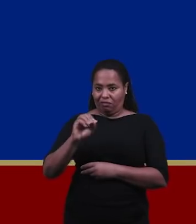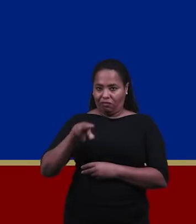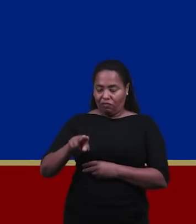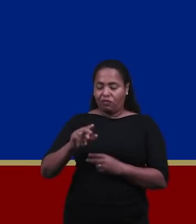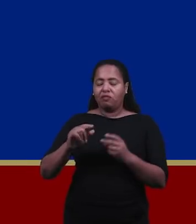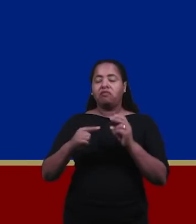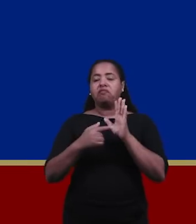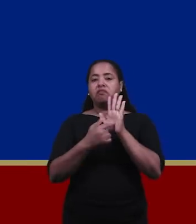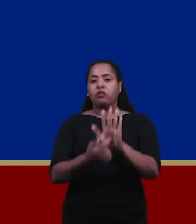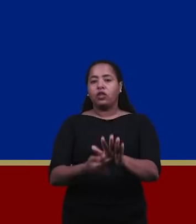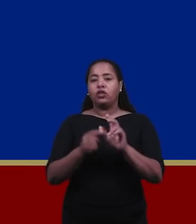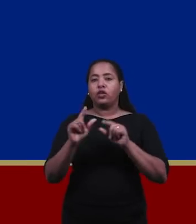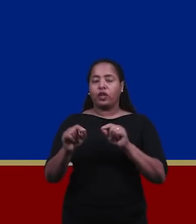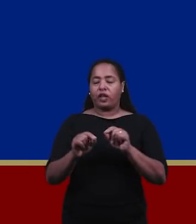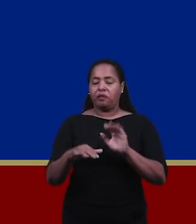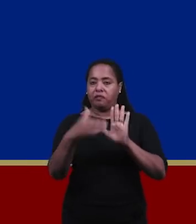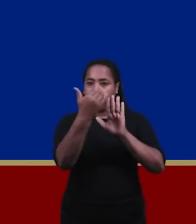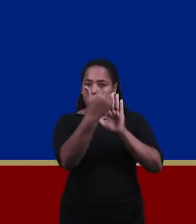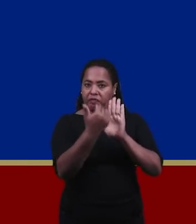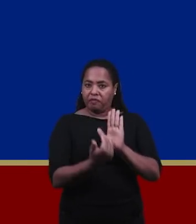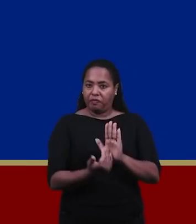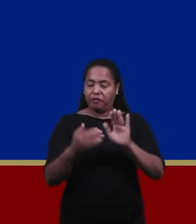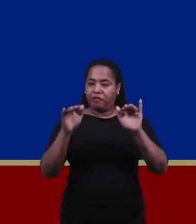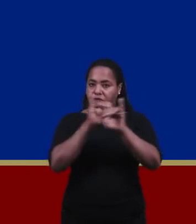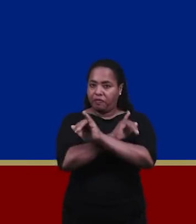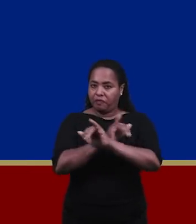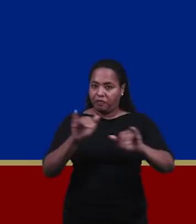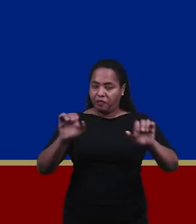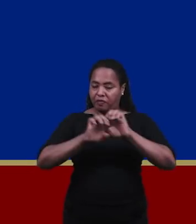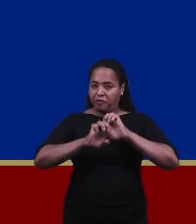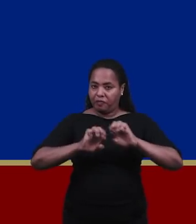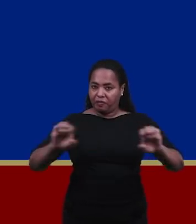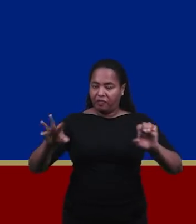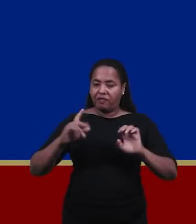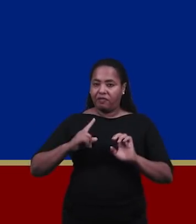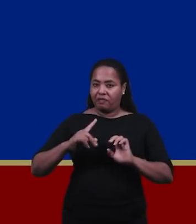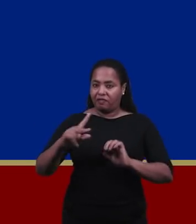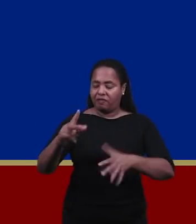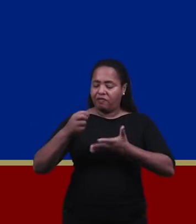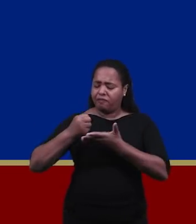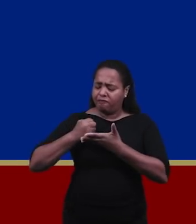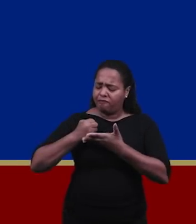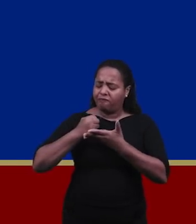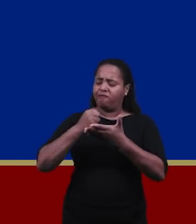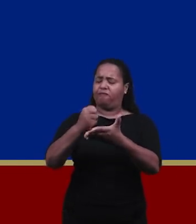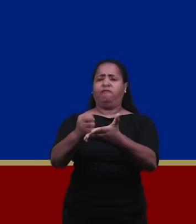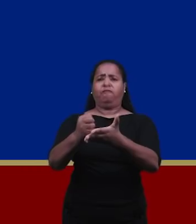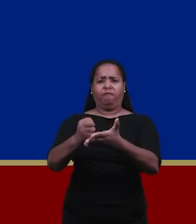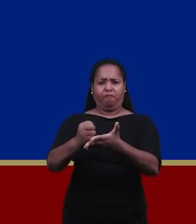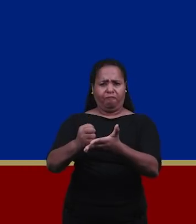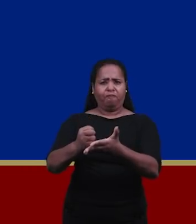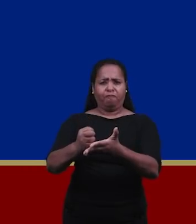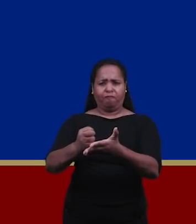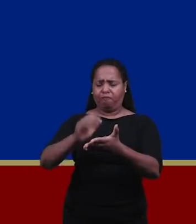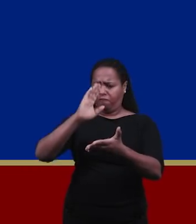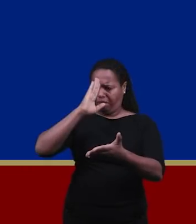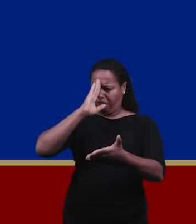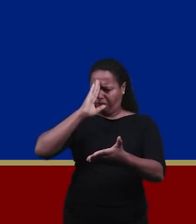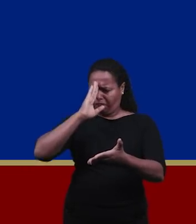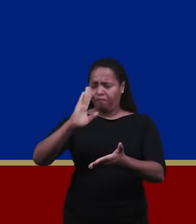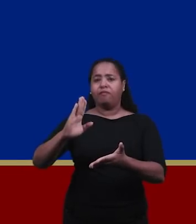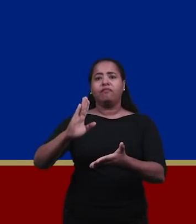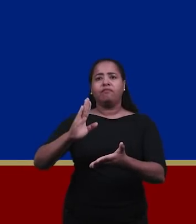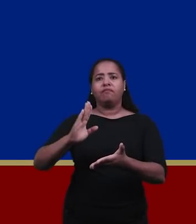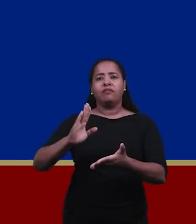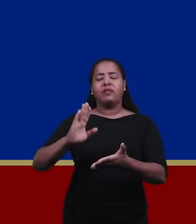o programa Anunciando o Evangelho Eterno é um reforço imprescindível no entendimento